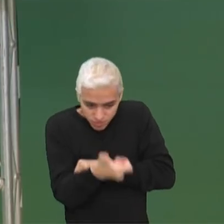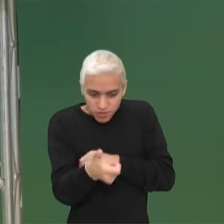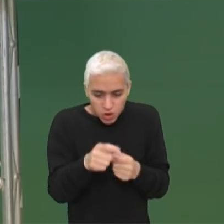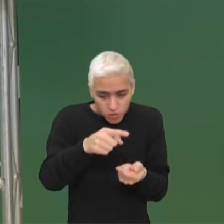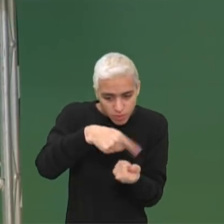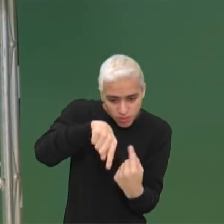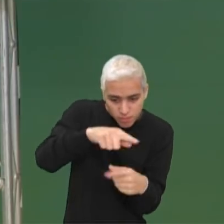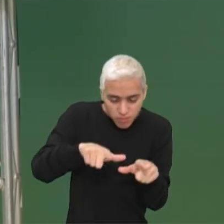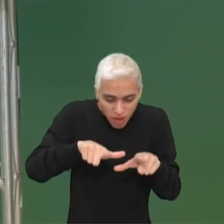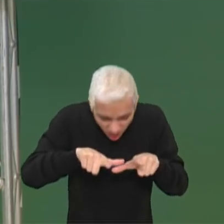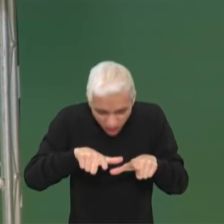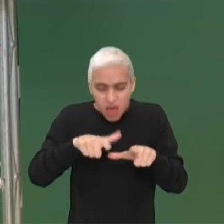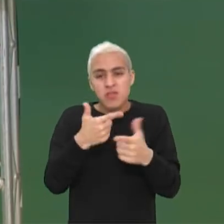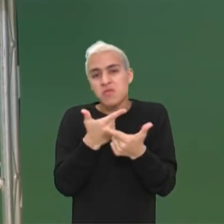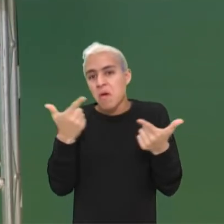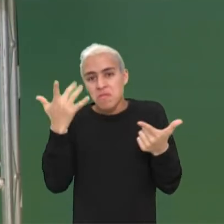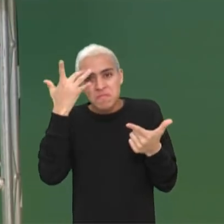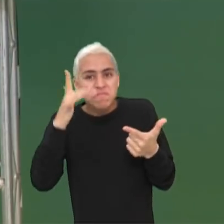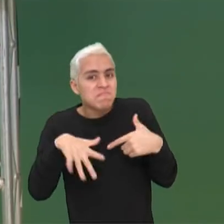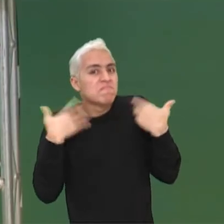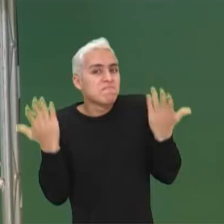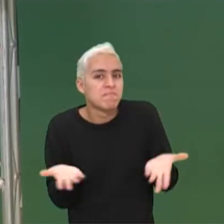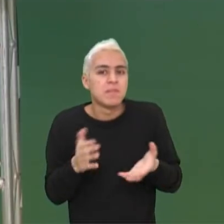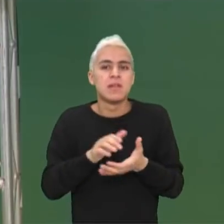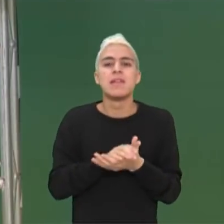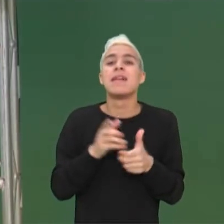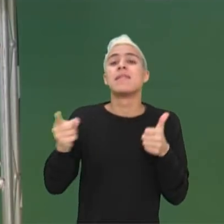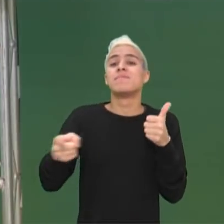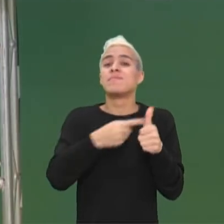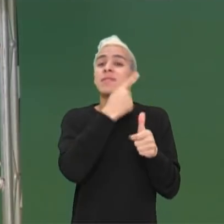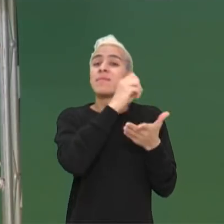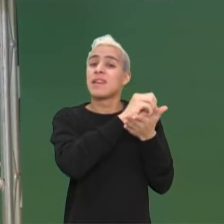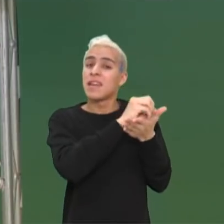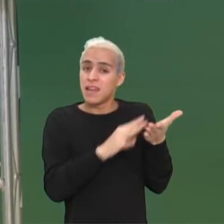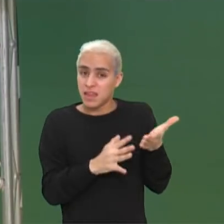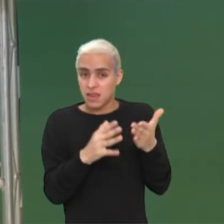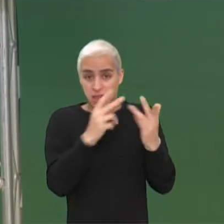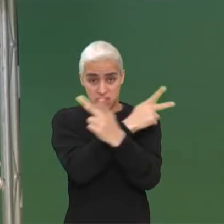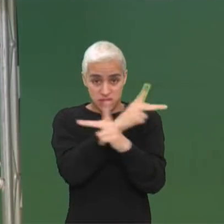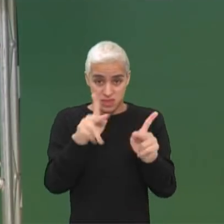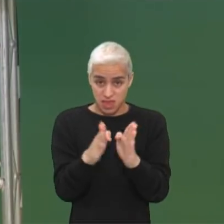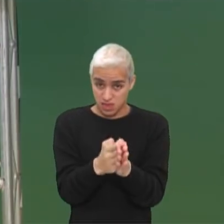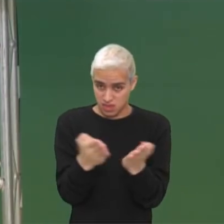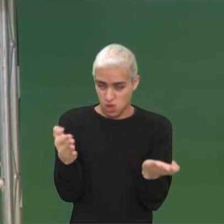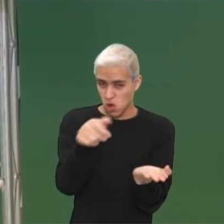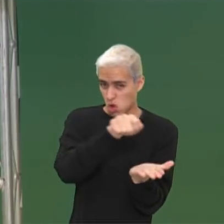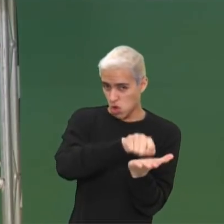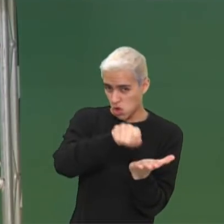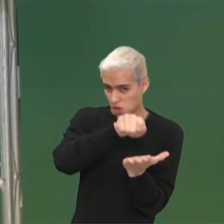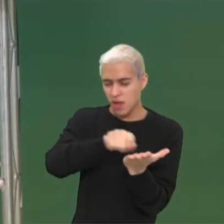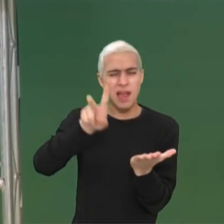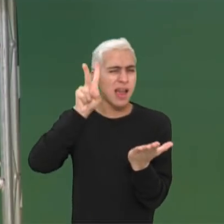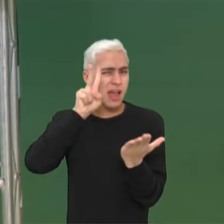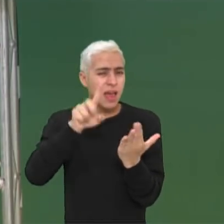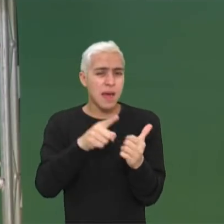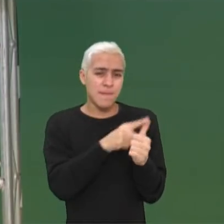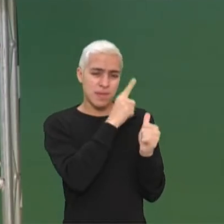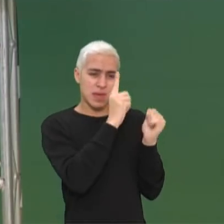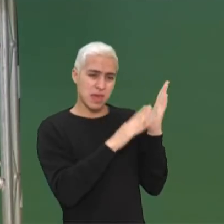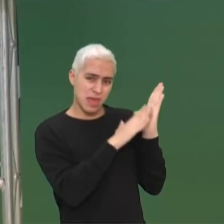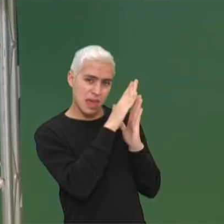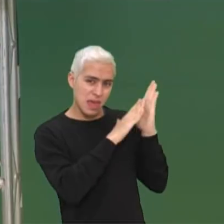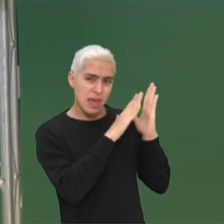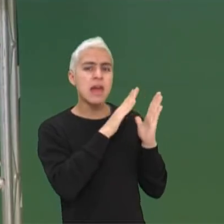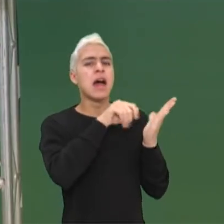tabuleiro. E vamos para a primeira atividade. Então, assim, ó, no caderno, eu preciso que vocês anotem no caderno. Lembra que no primeiro bimestre vocês anotaram